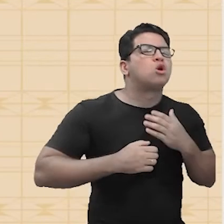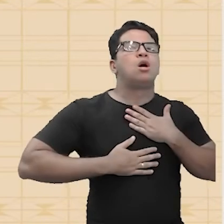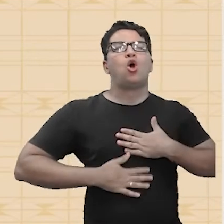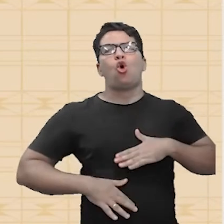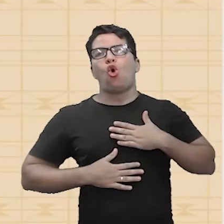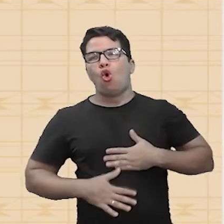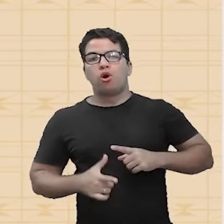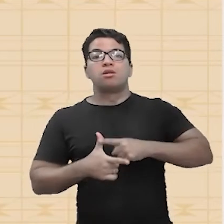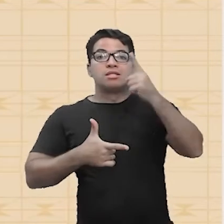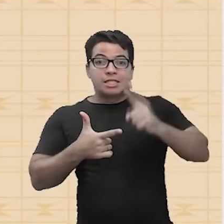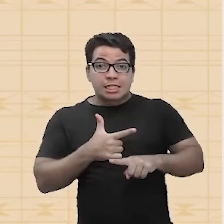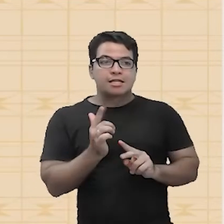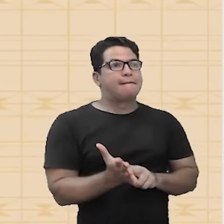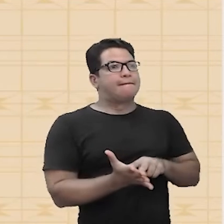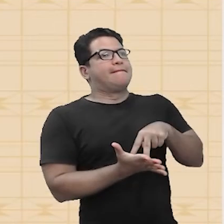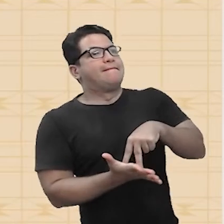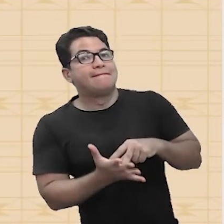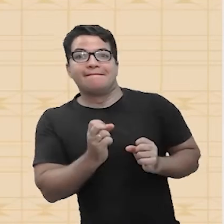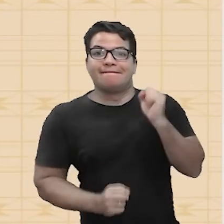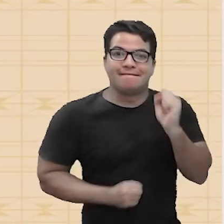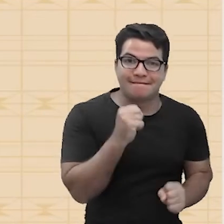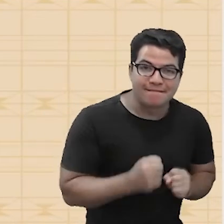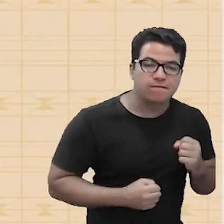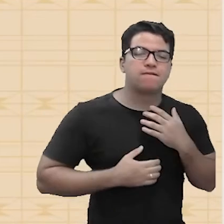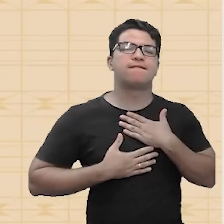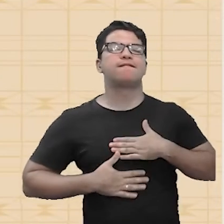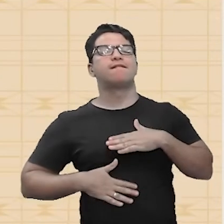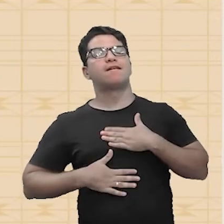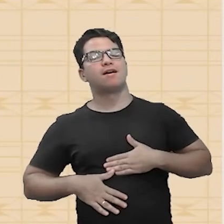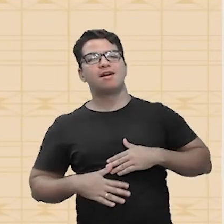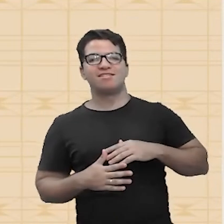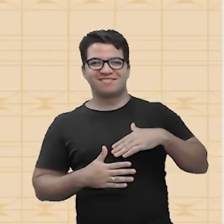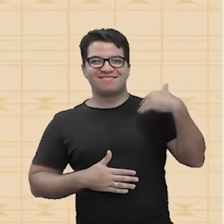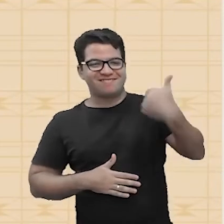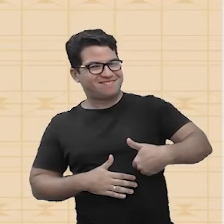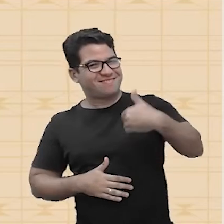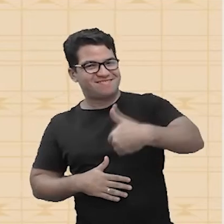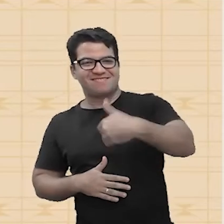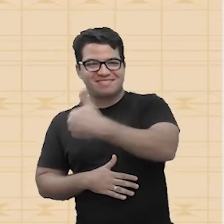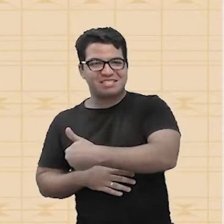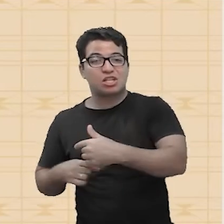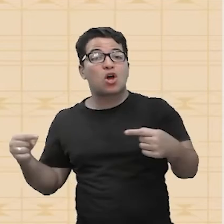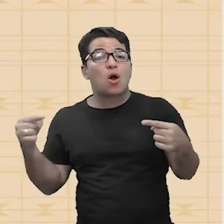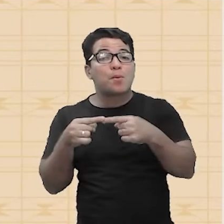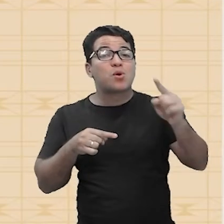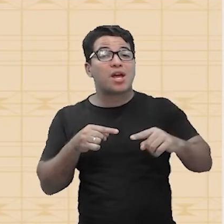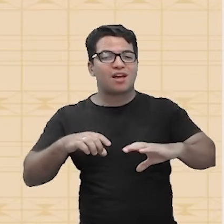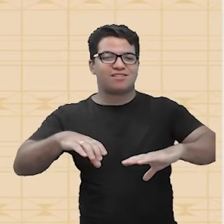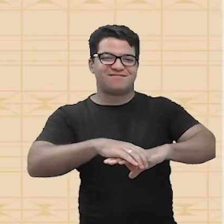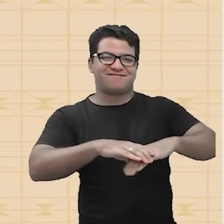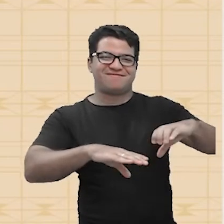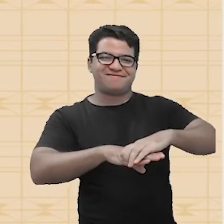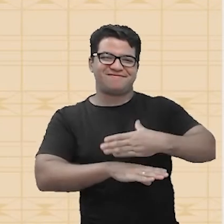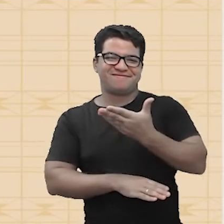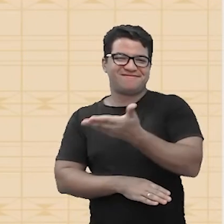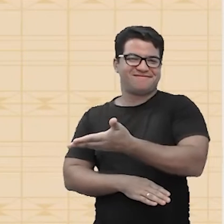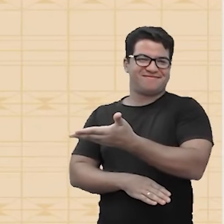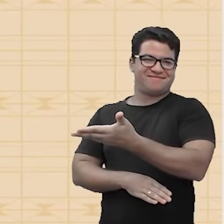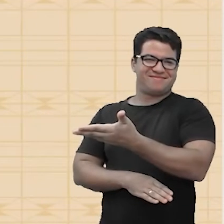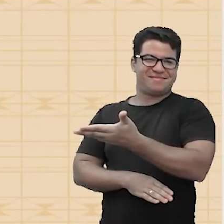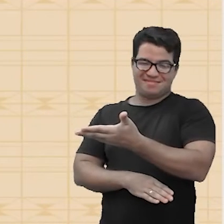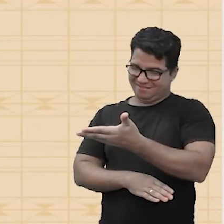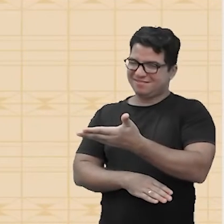ali, nesse caso, tem ali o produto em questão da marca, né? Mas se viesse só